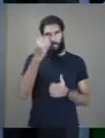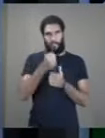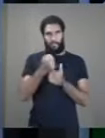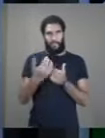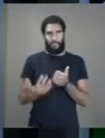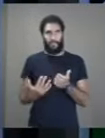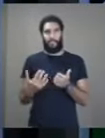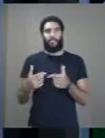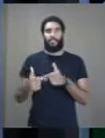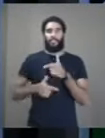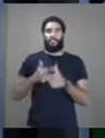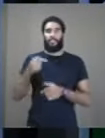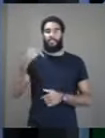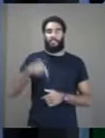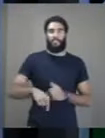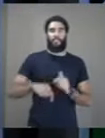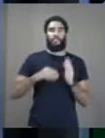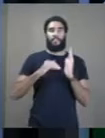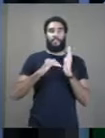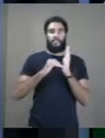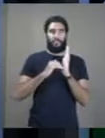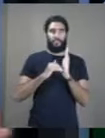funcionários do Senado Federal,